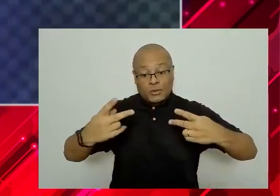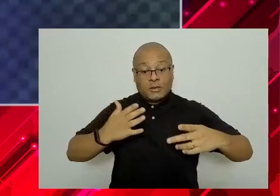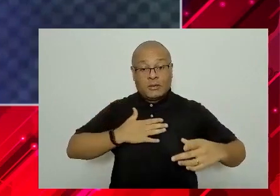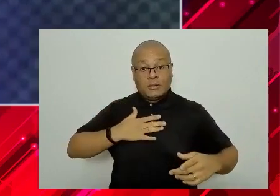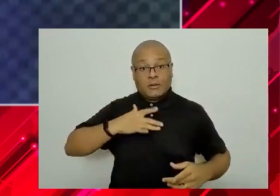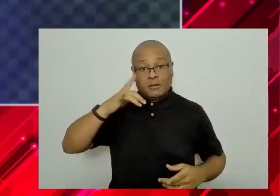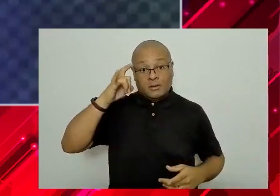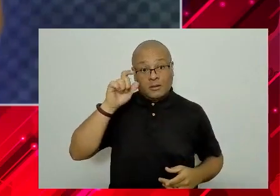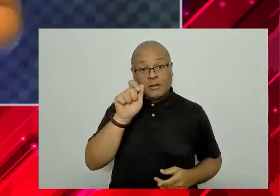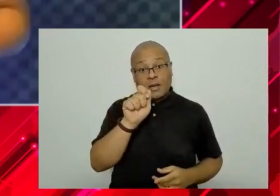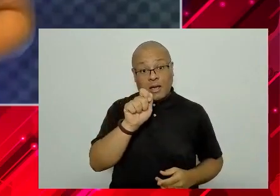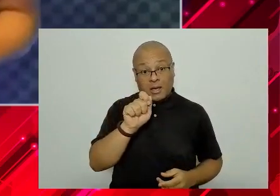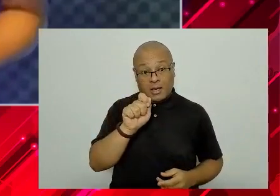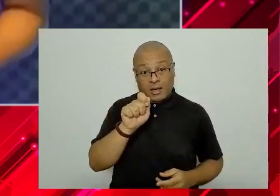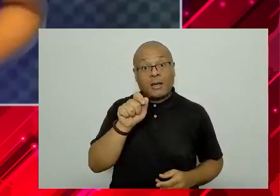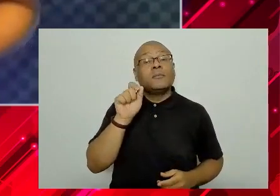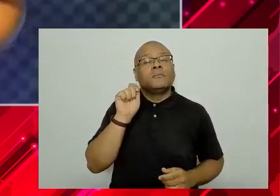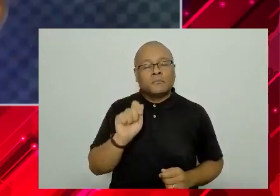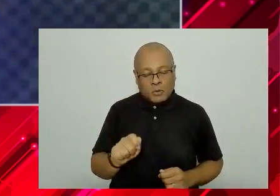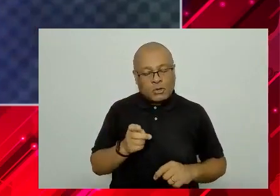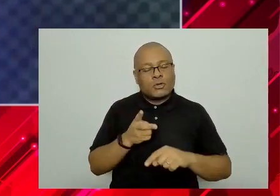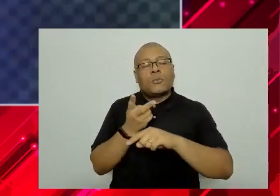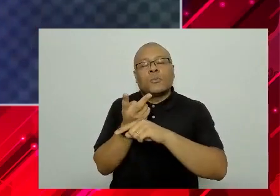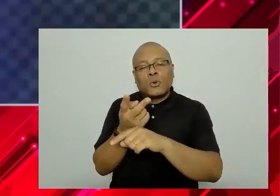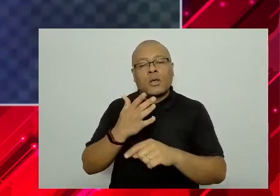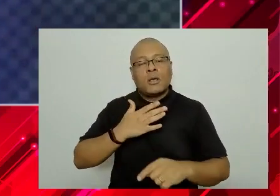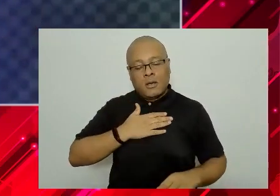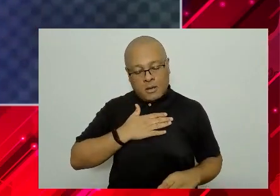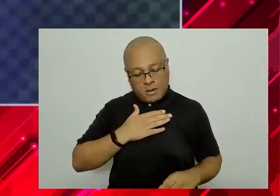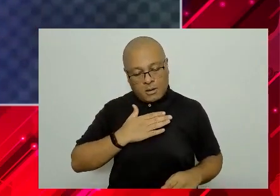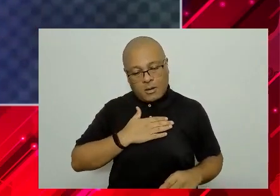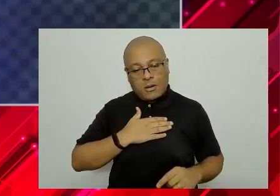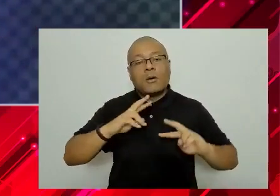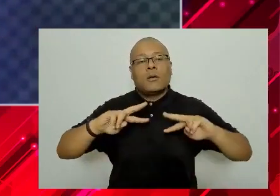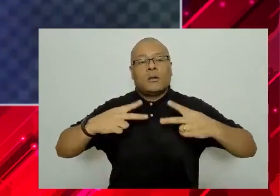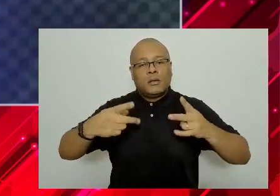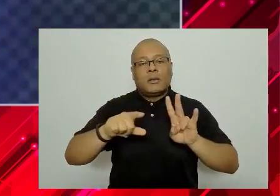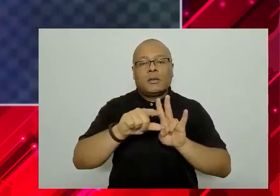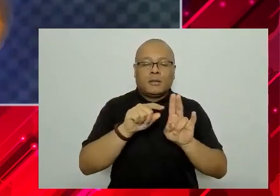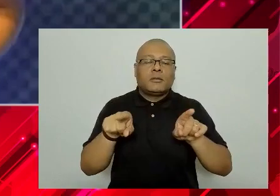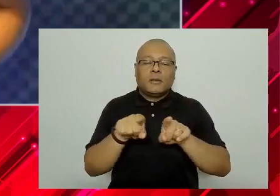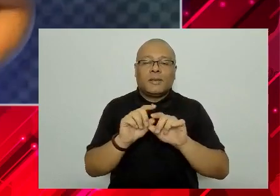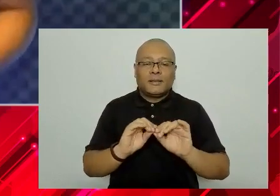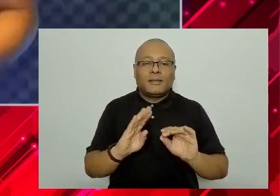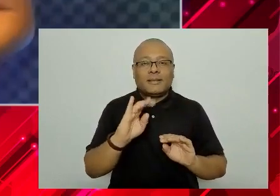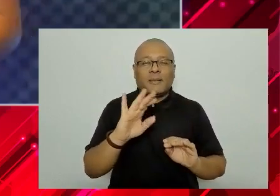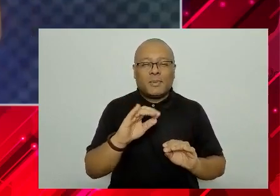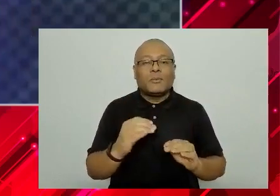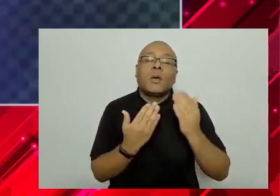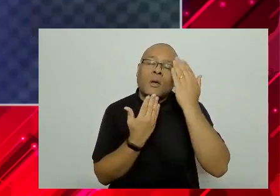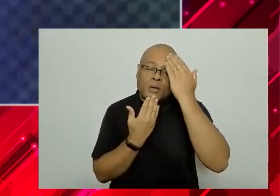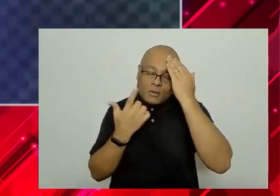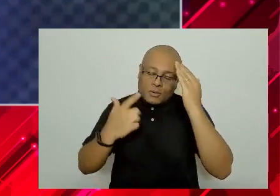o @corregiana, onde vocês também vão encontrar o link para o meu LinkedIn. Novamente, muito obrigada,